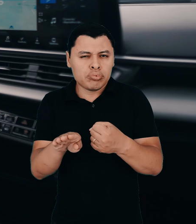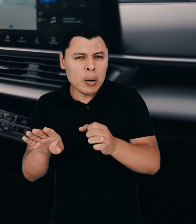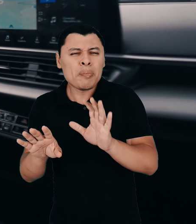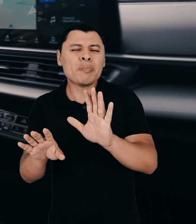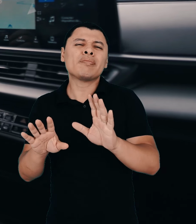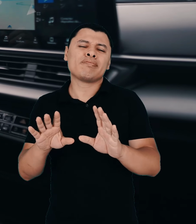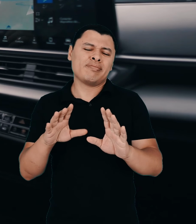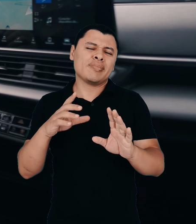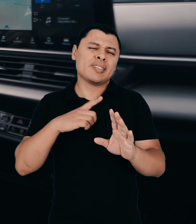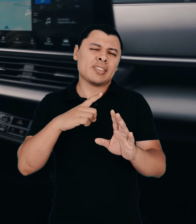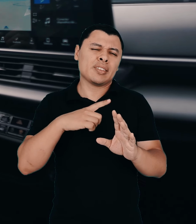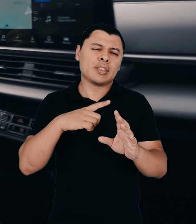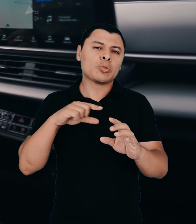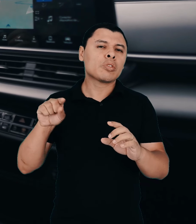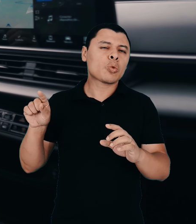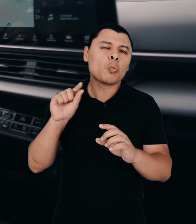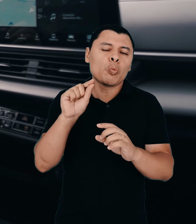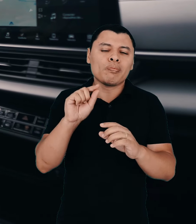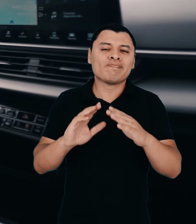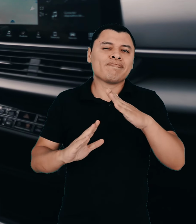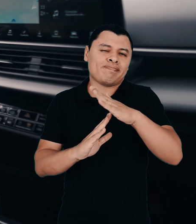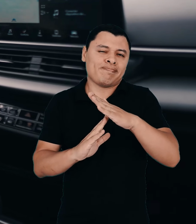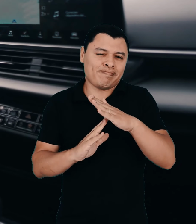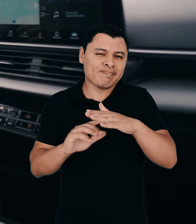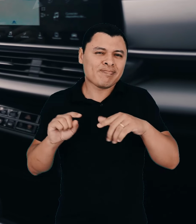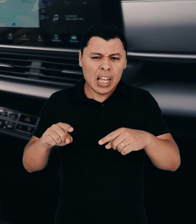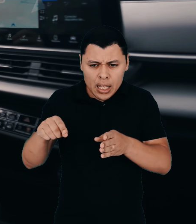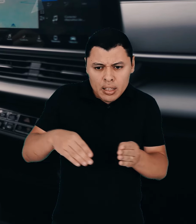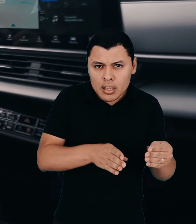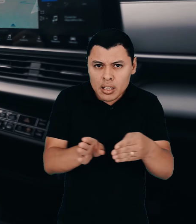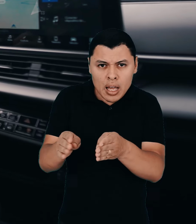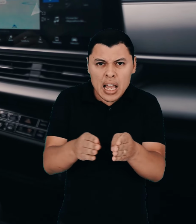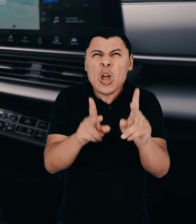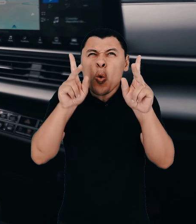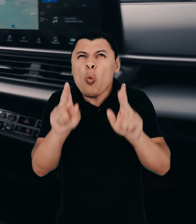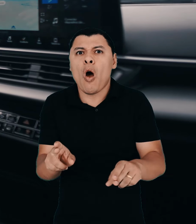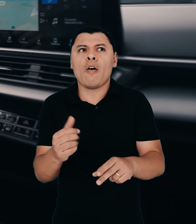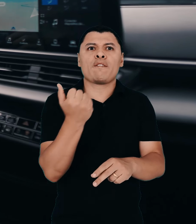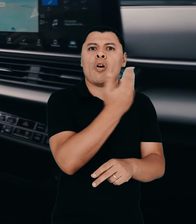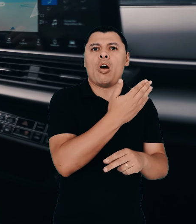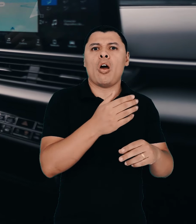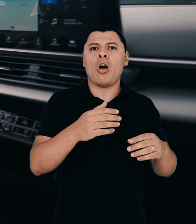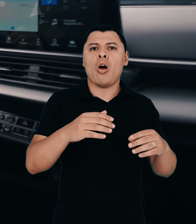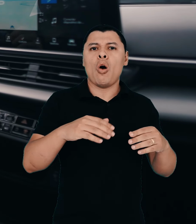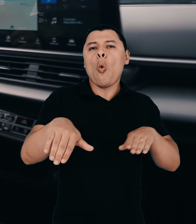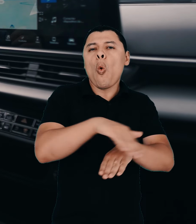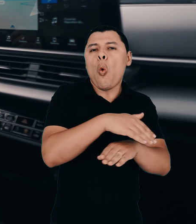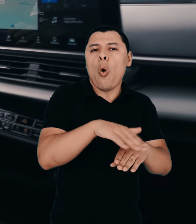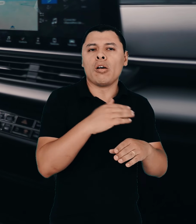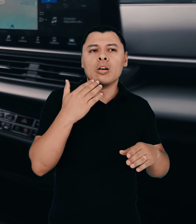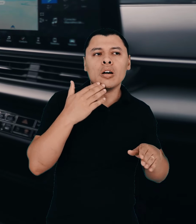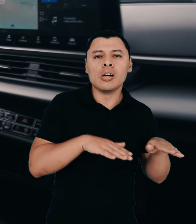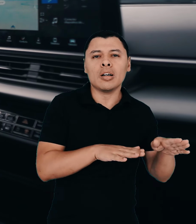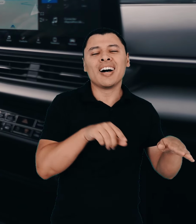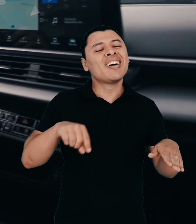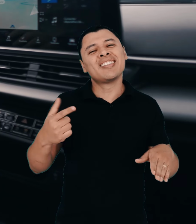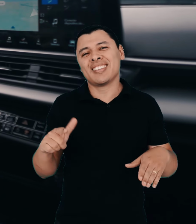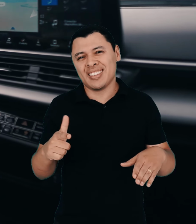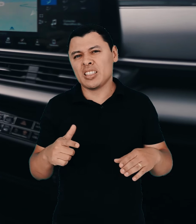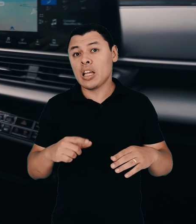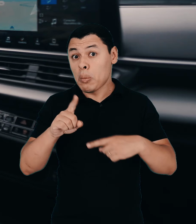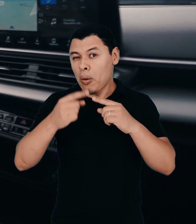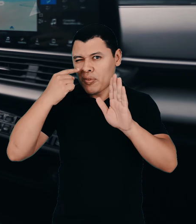umas limitações, porque o autódromo ele não emula bem exatamente as condições de pavimento de uma rua que é mais acidentada. Depois a gente vai até pegar um piso mais castigado